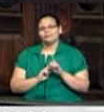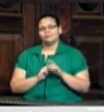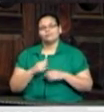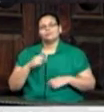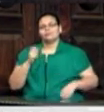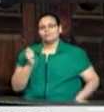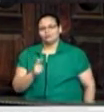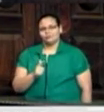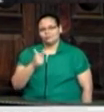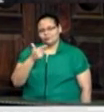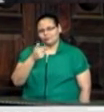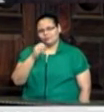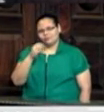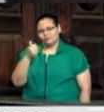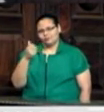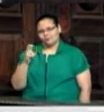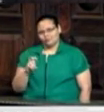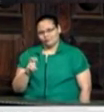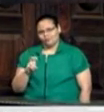muitos imaginam.